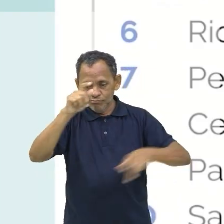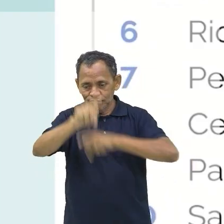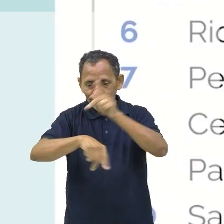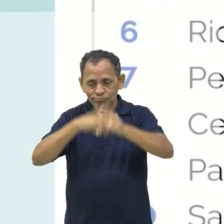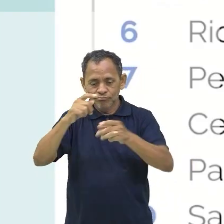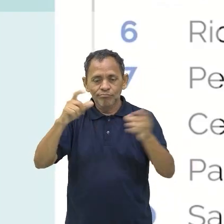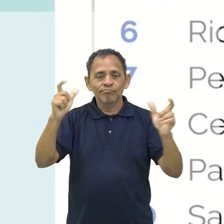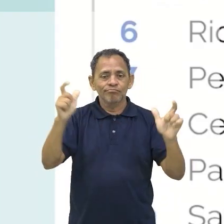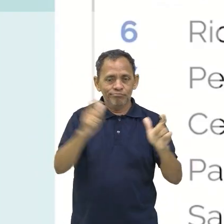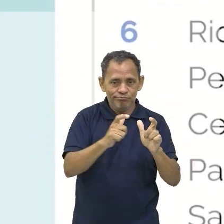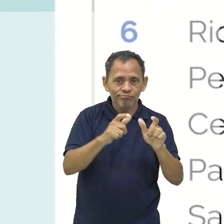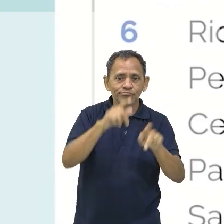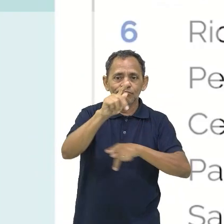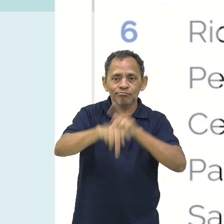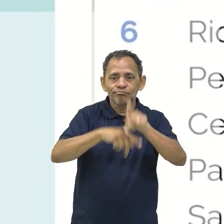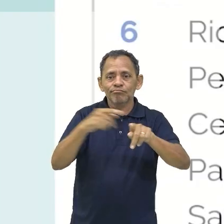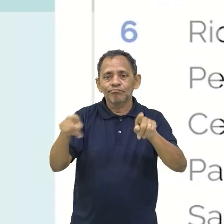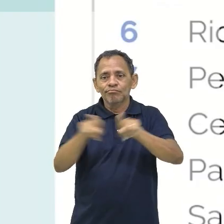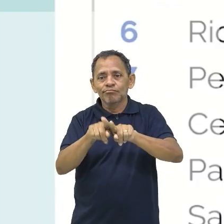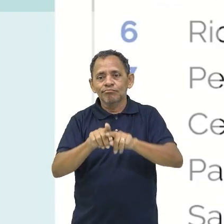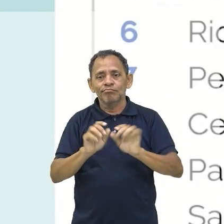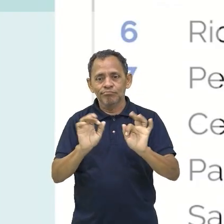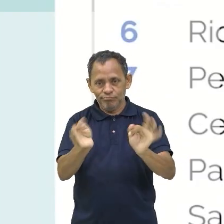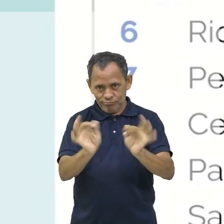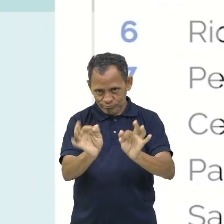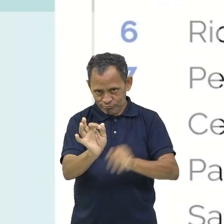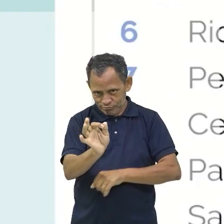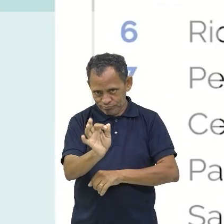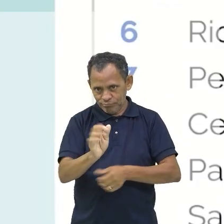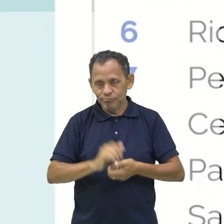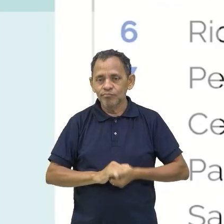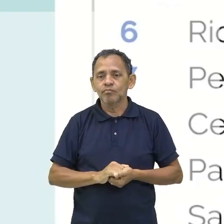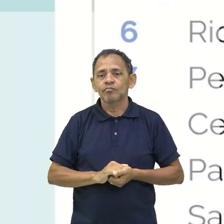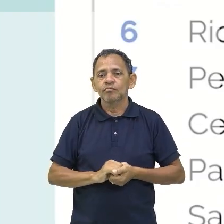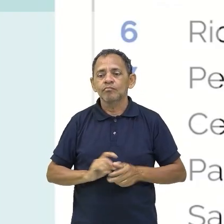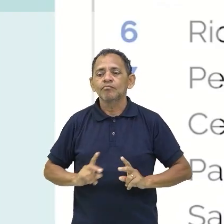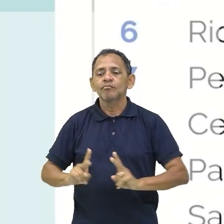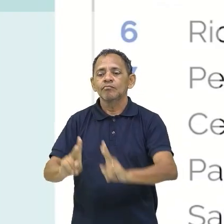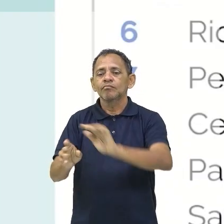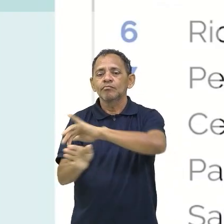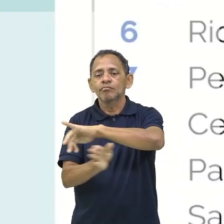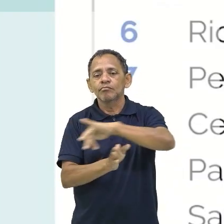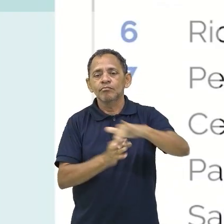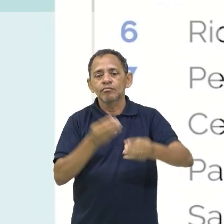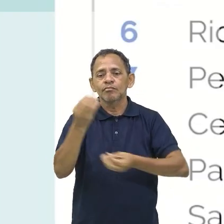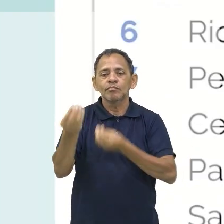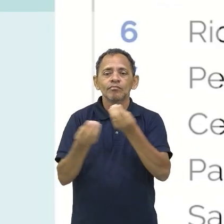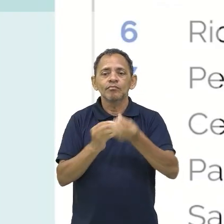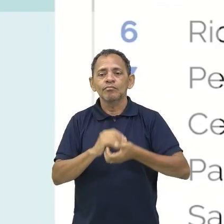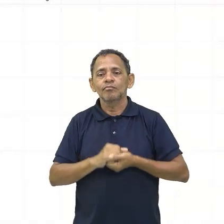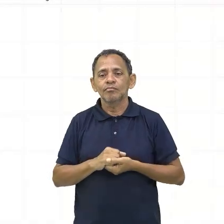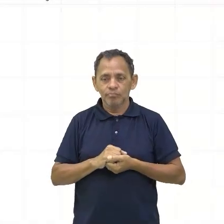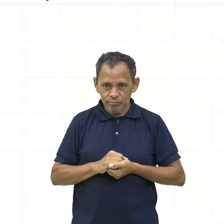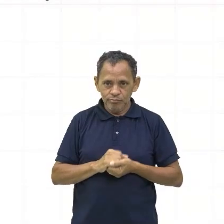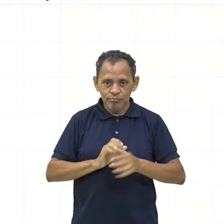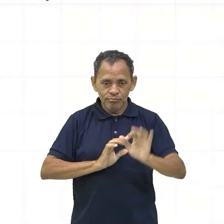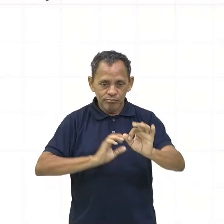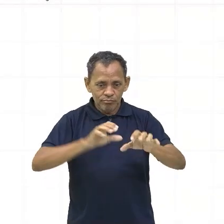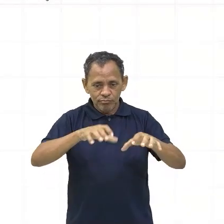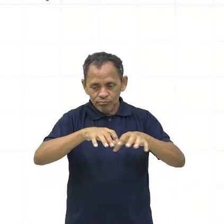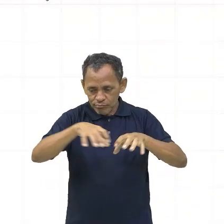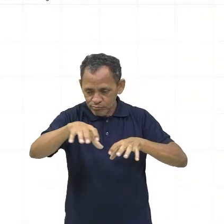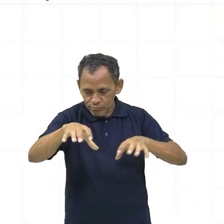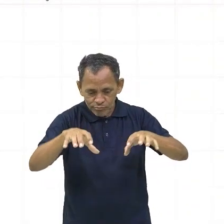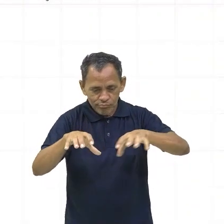menos populosos, certo? Agora, dando continuidade, a gente vai falar sobre a distribuição da população